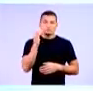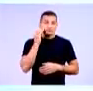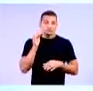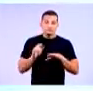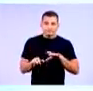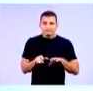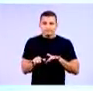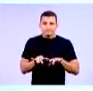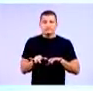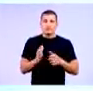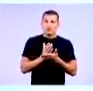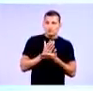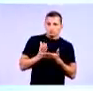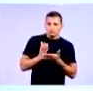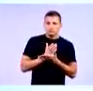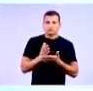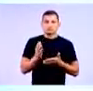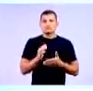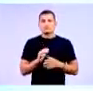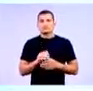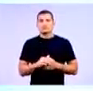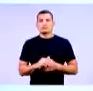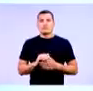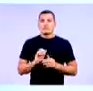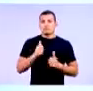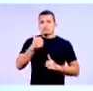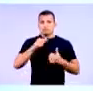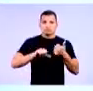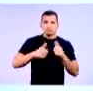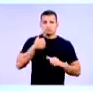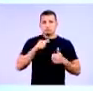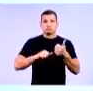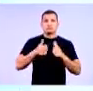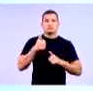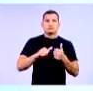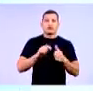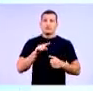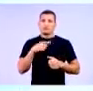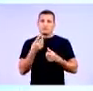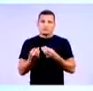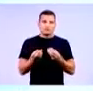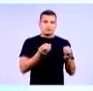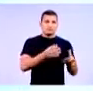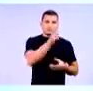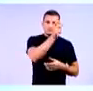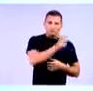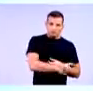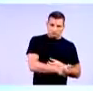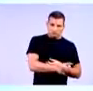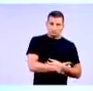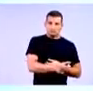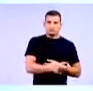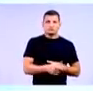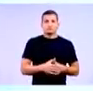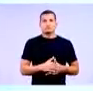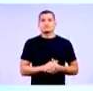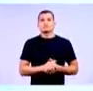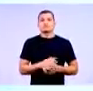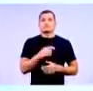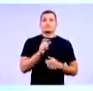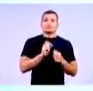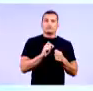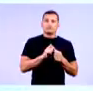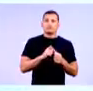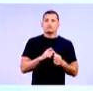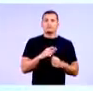testes de verificação para validar o sistema e aí ser entregue para o usuário final, que aí vai fazer realmente ali o termo